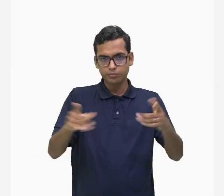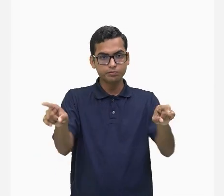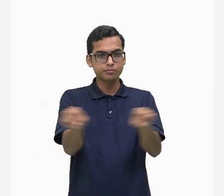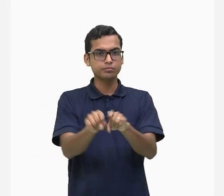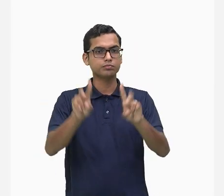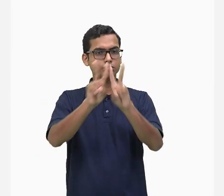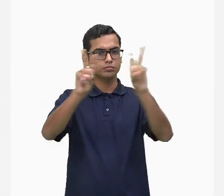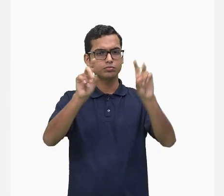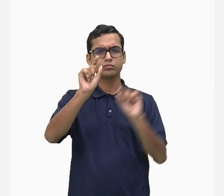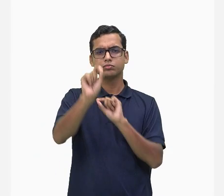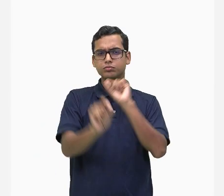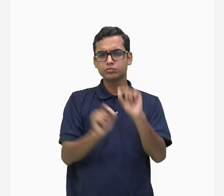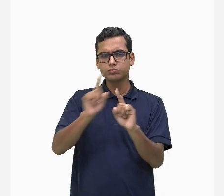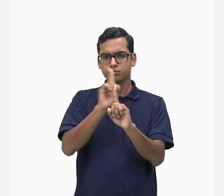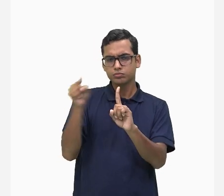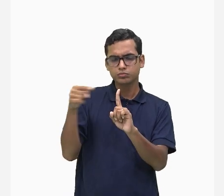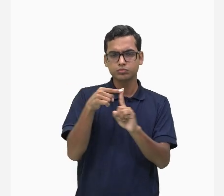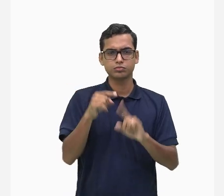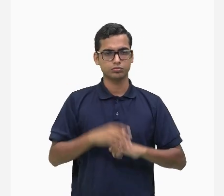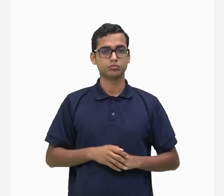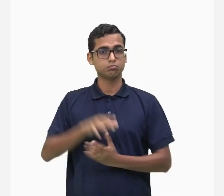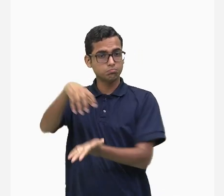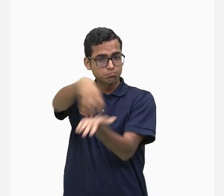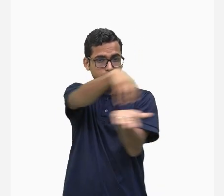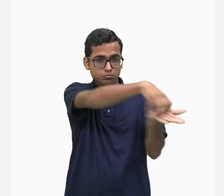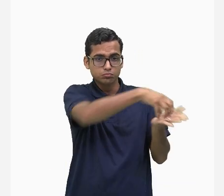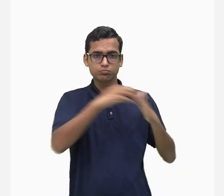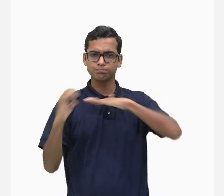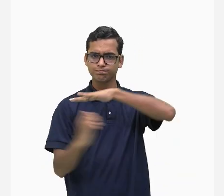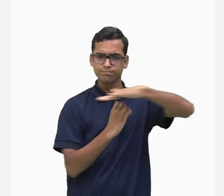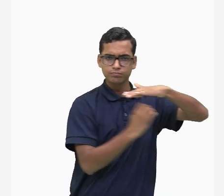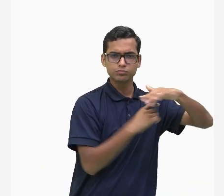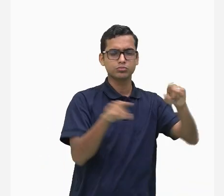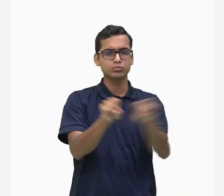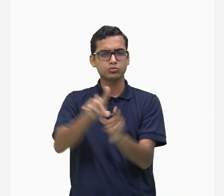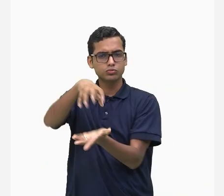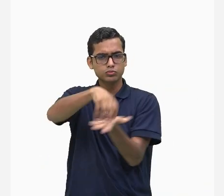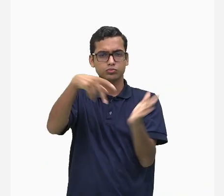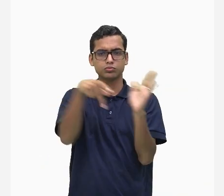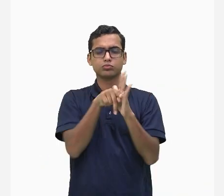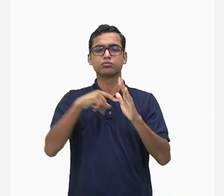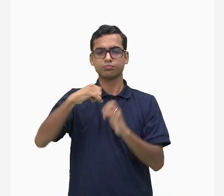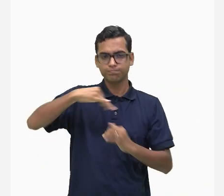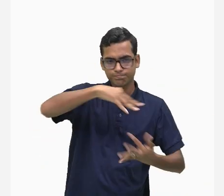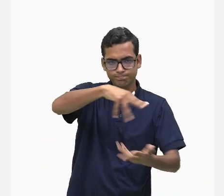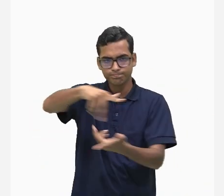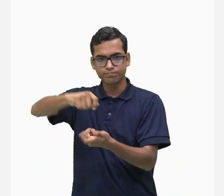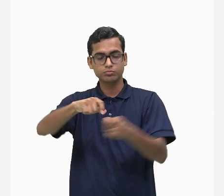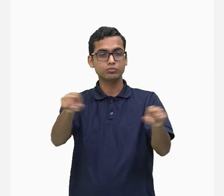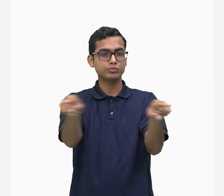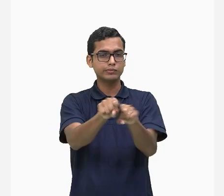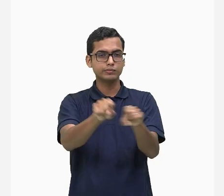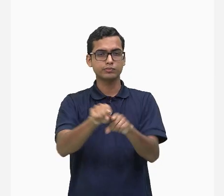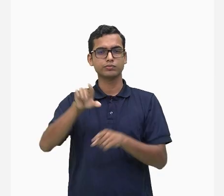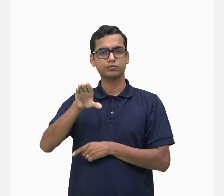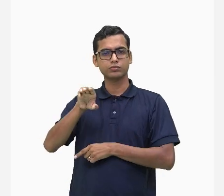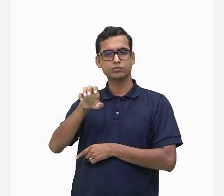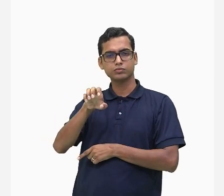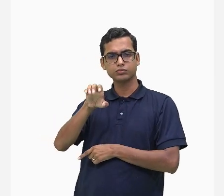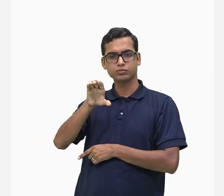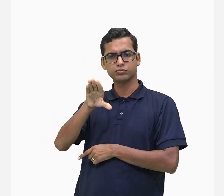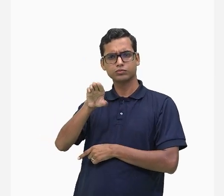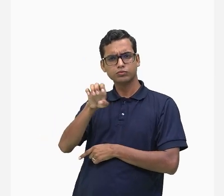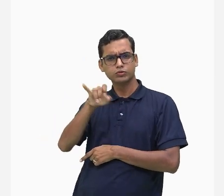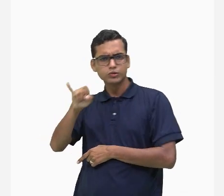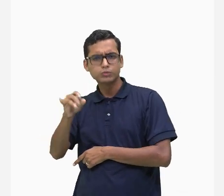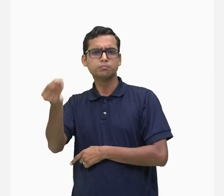aula 3, o objeto de conhecimento: corporações e organismos internacionais. O